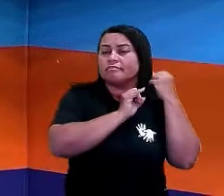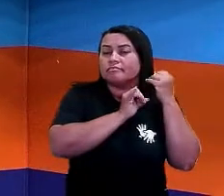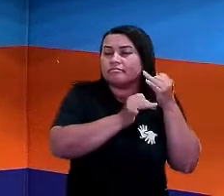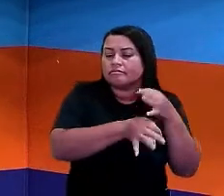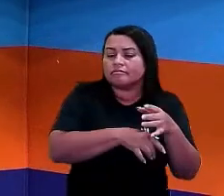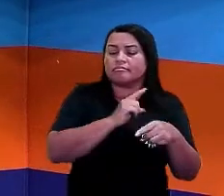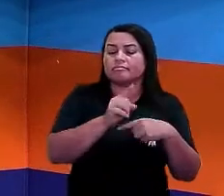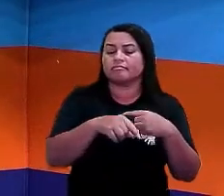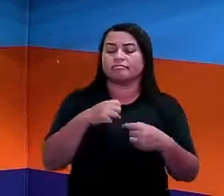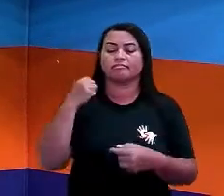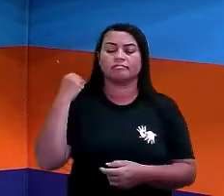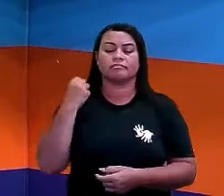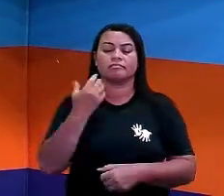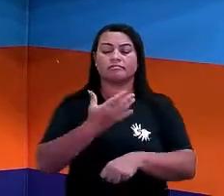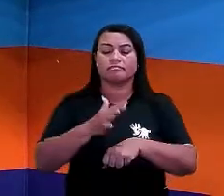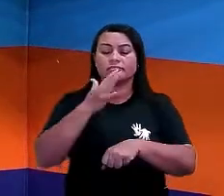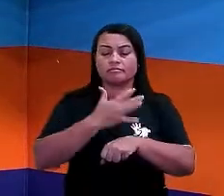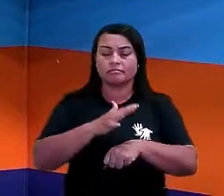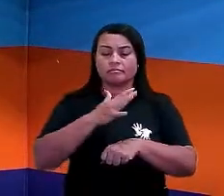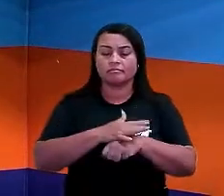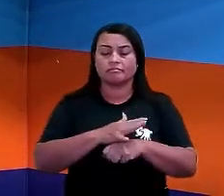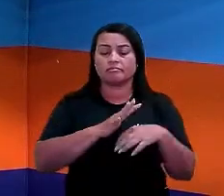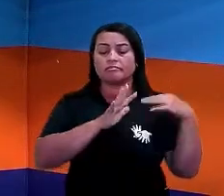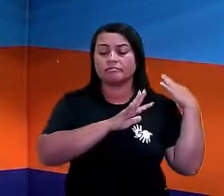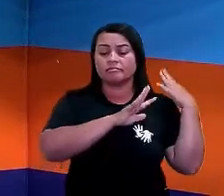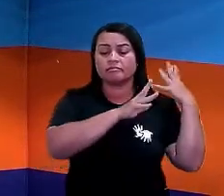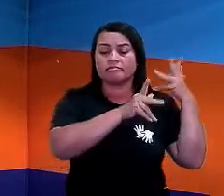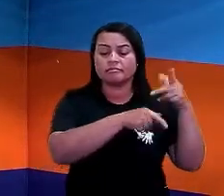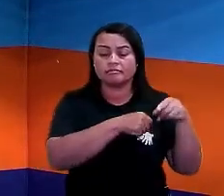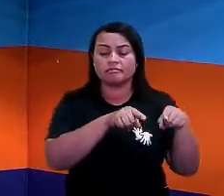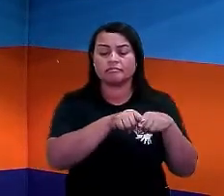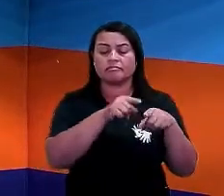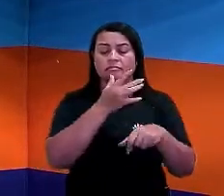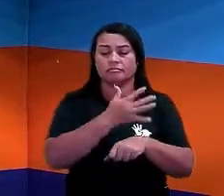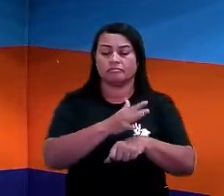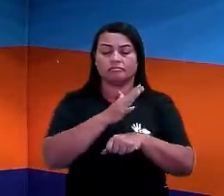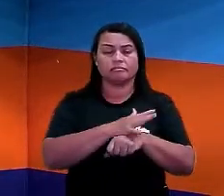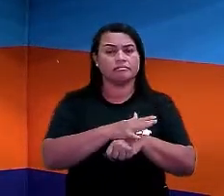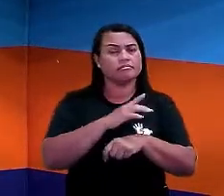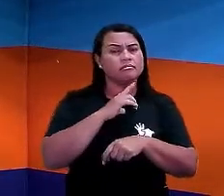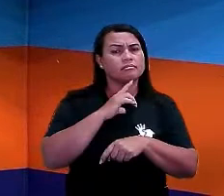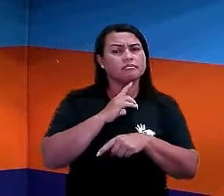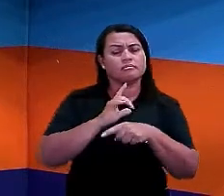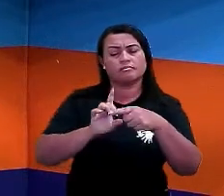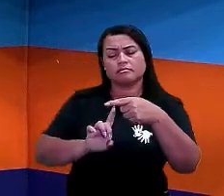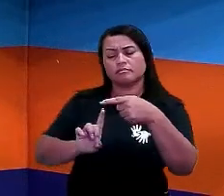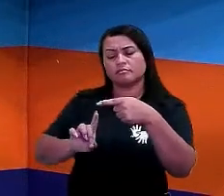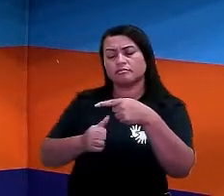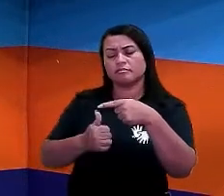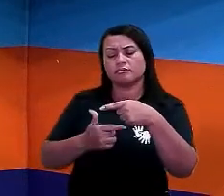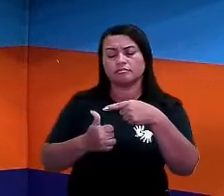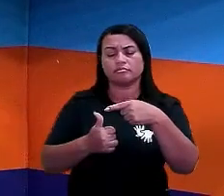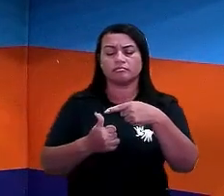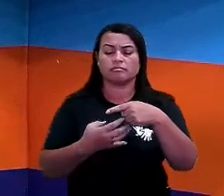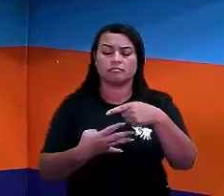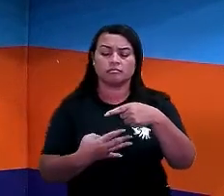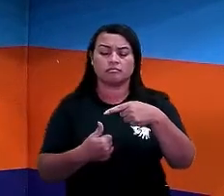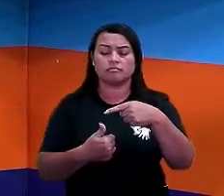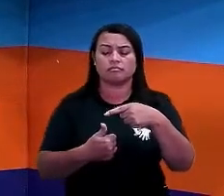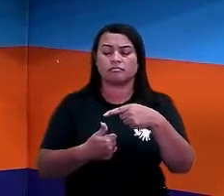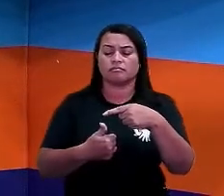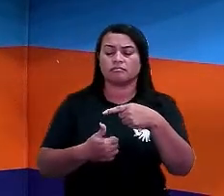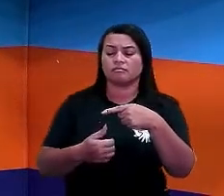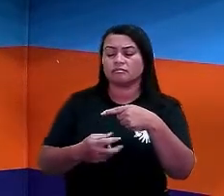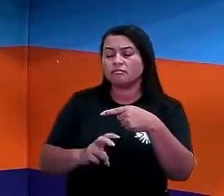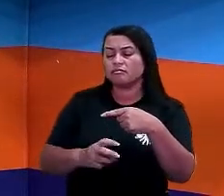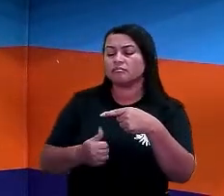Mas a minha dúvida agora é, e se for no denominador, o 12, o 13, o número 14, o número